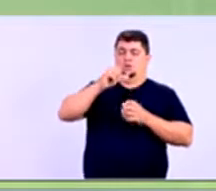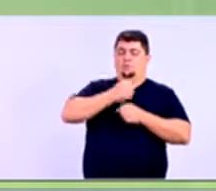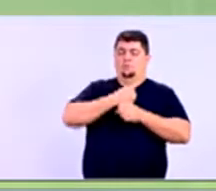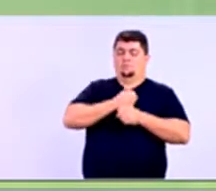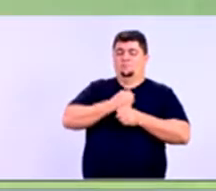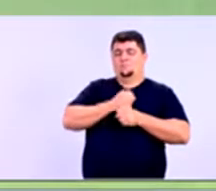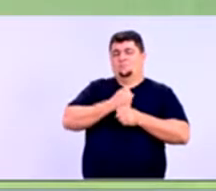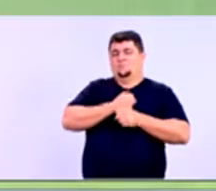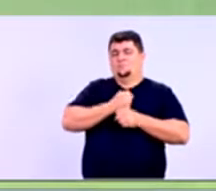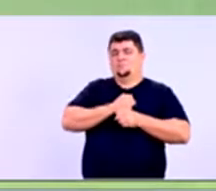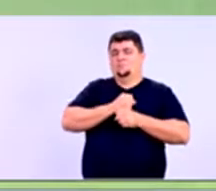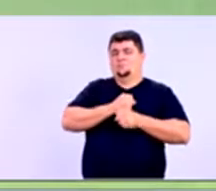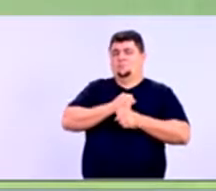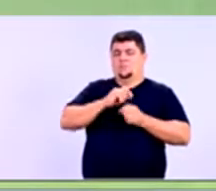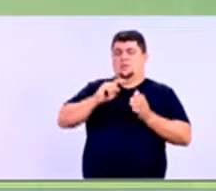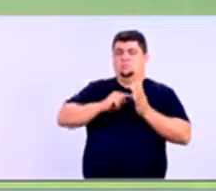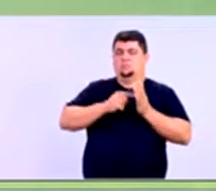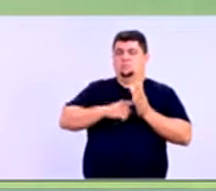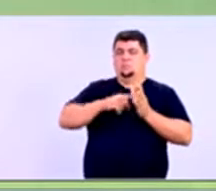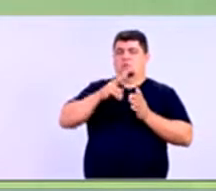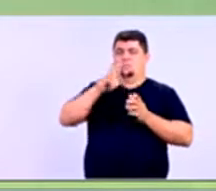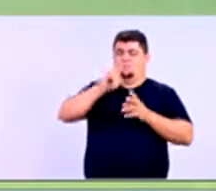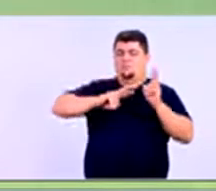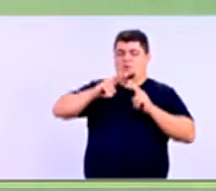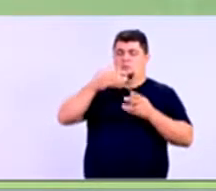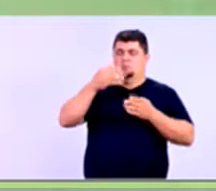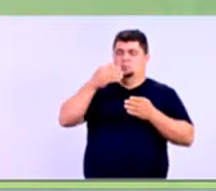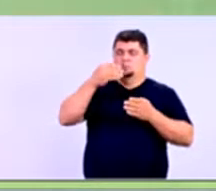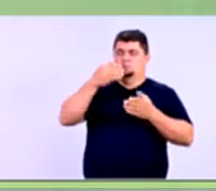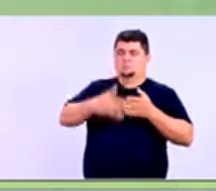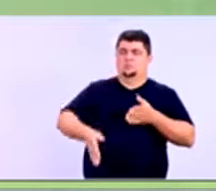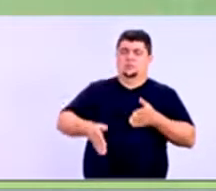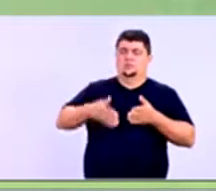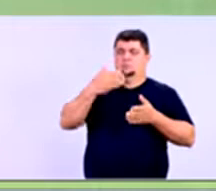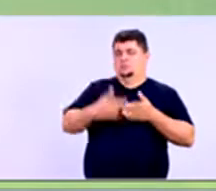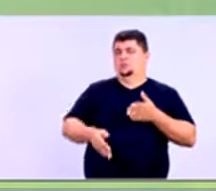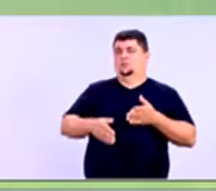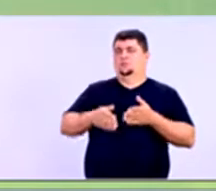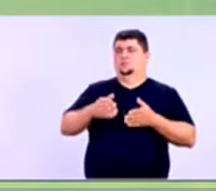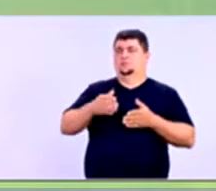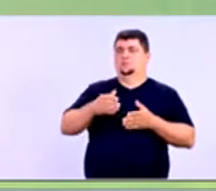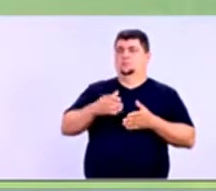anos, esse valor vai cair para